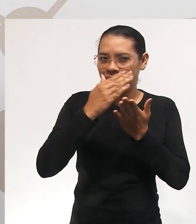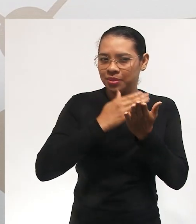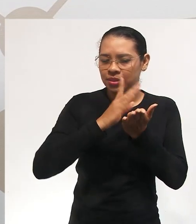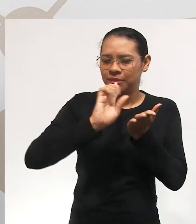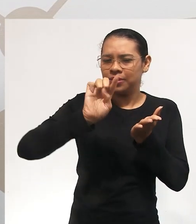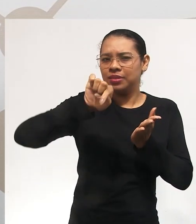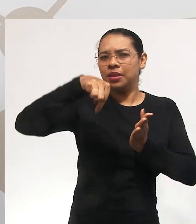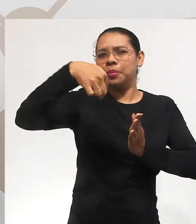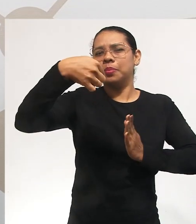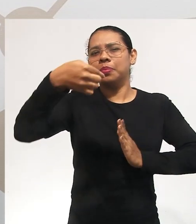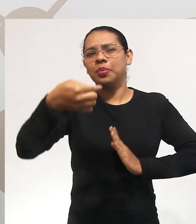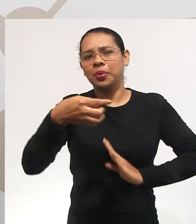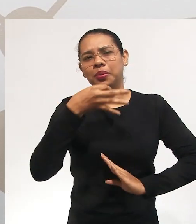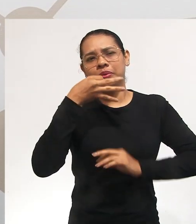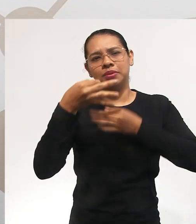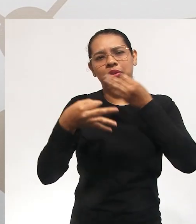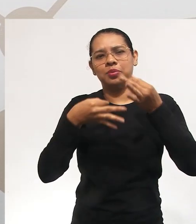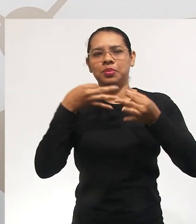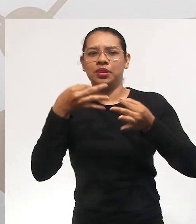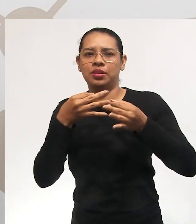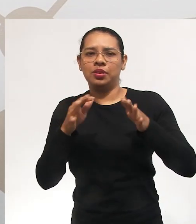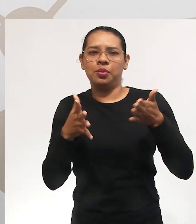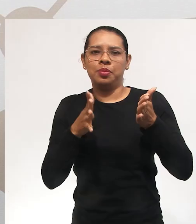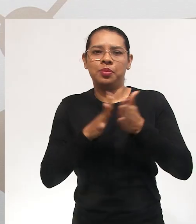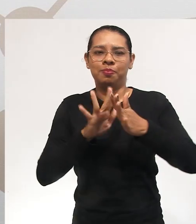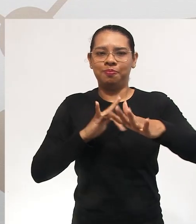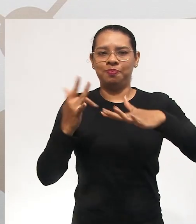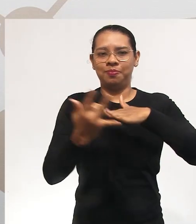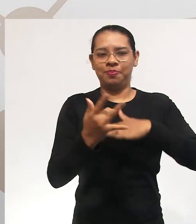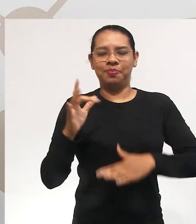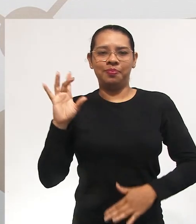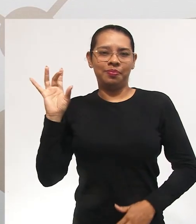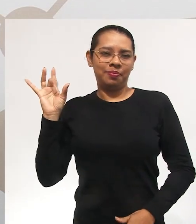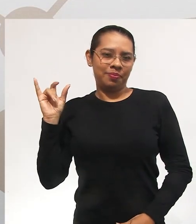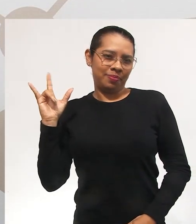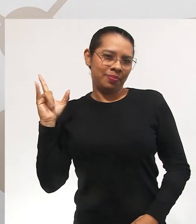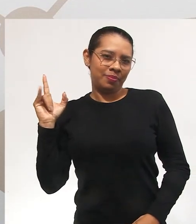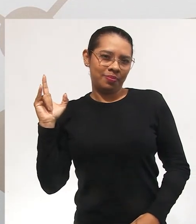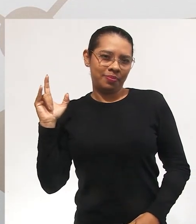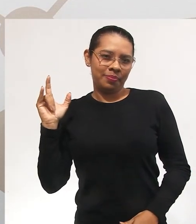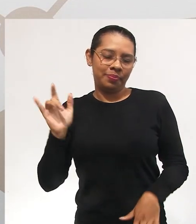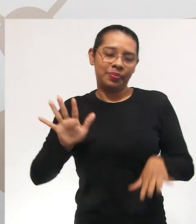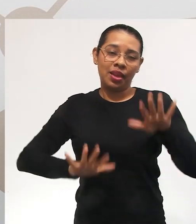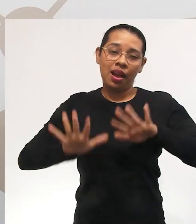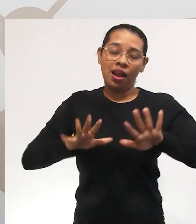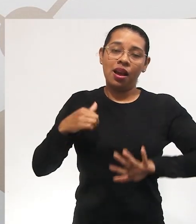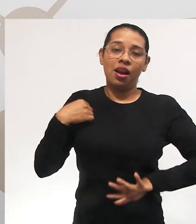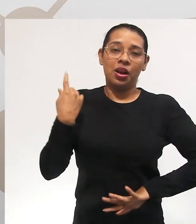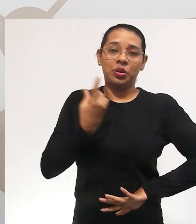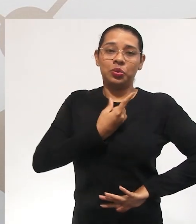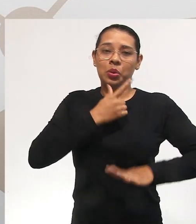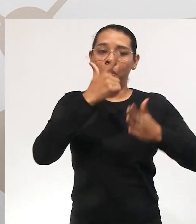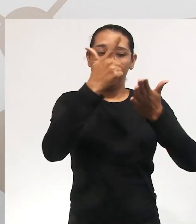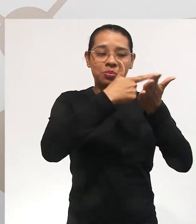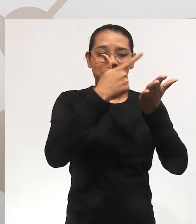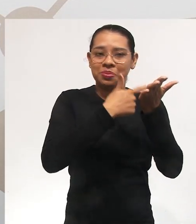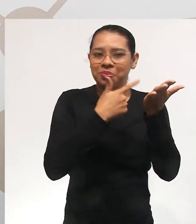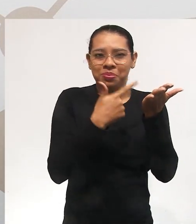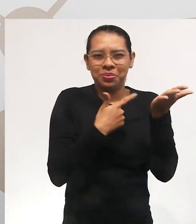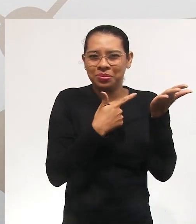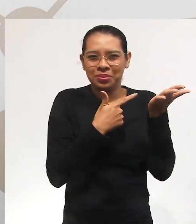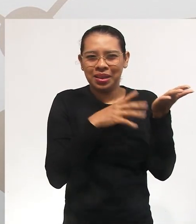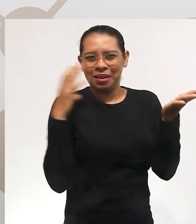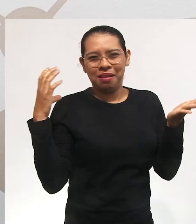me pronunciar. E muitas vezes nós não estamos fazendo isso, nós lemos aleatoriamente, superficialmente,